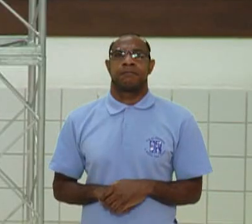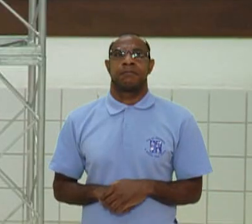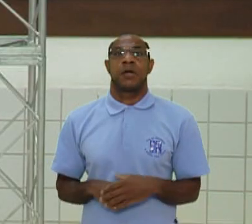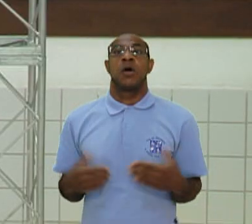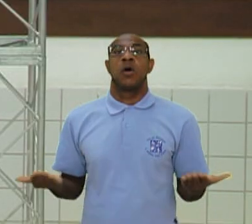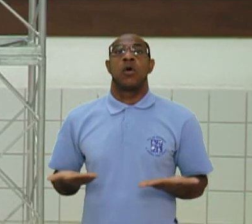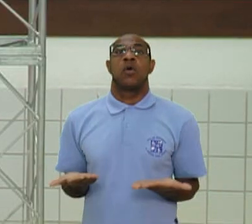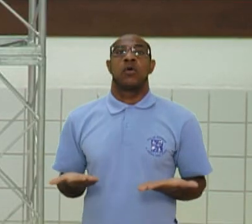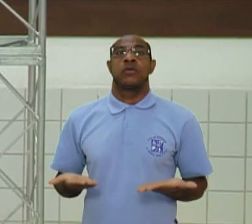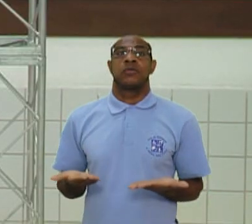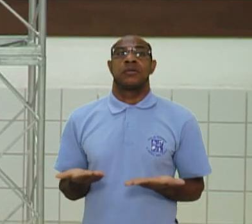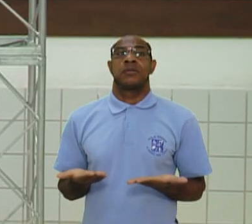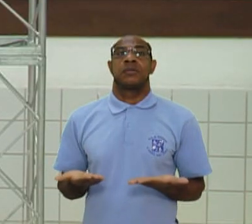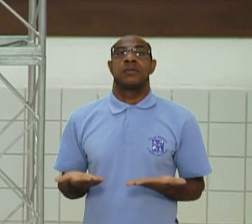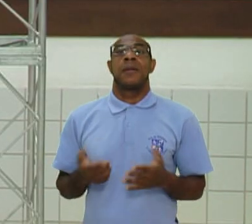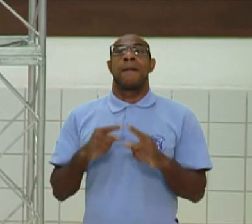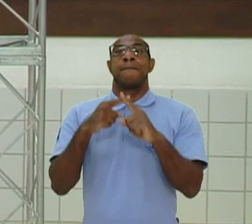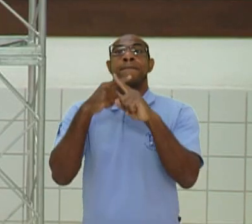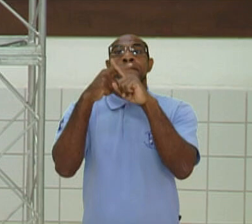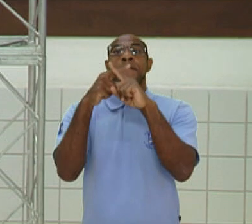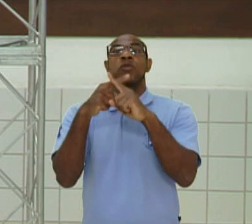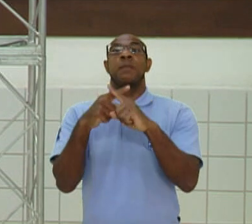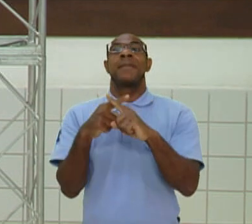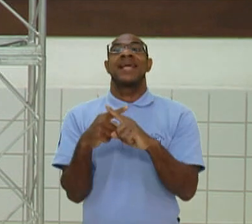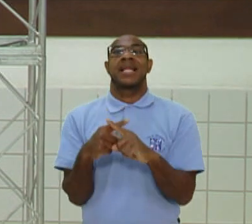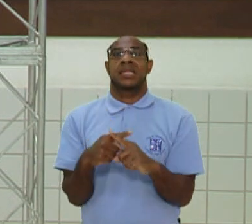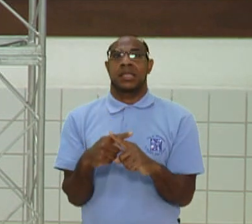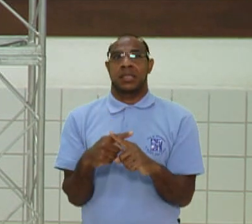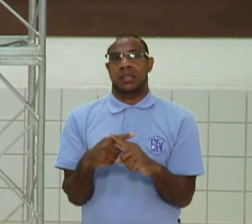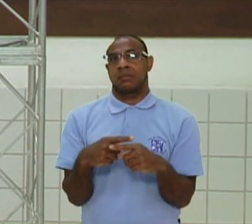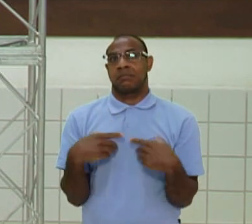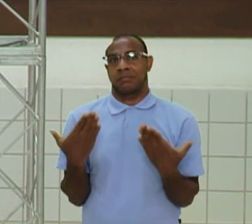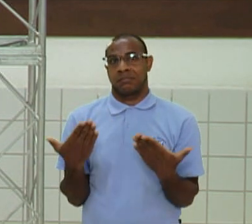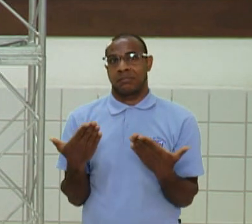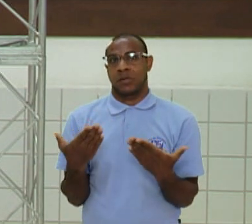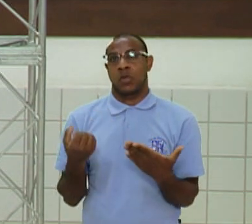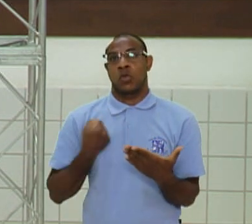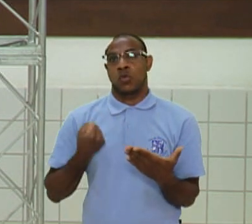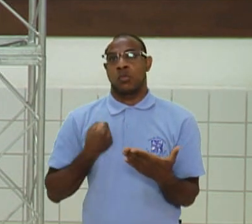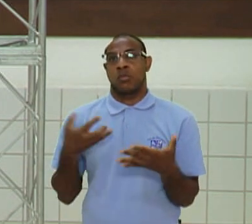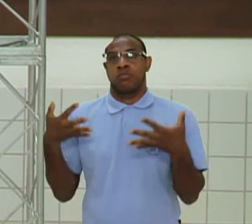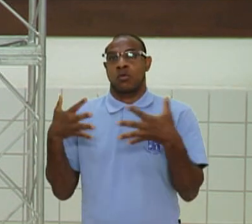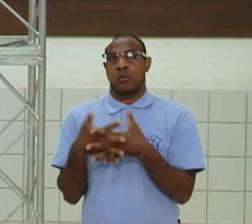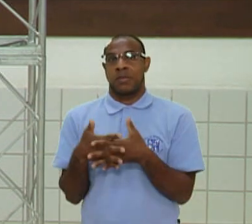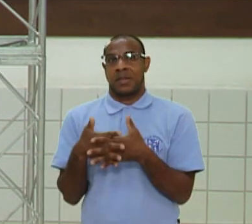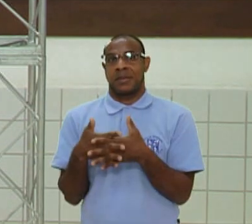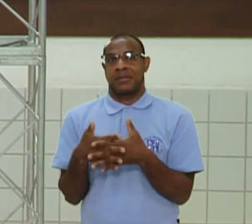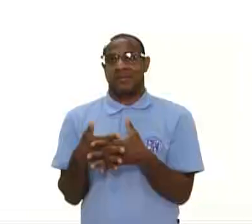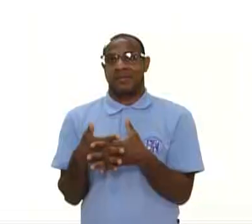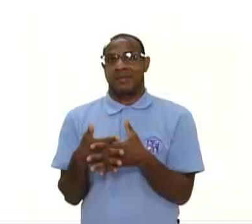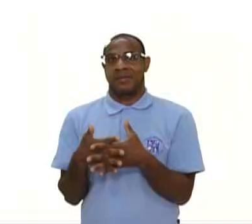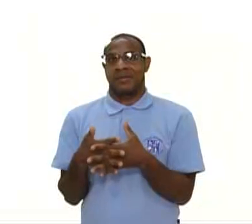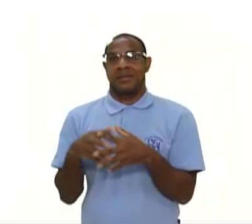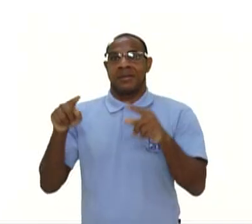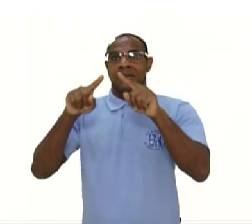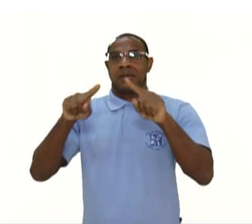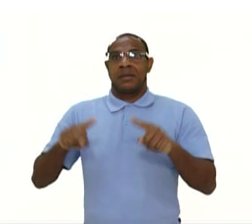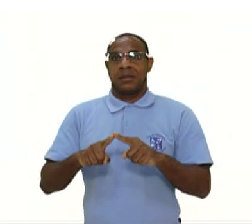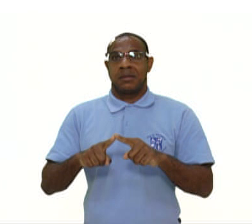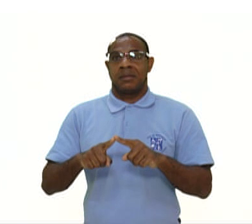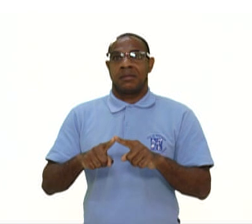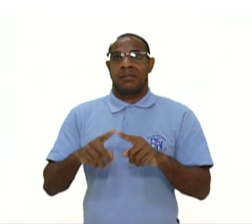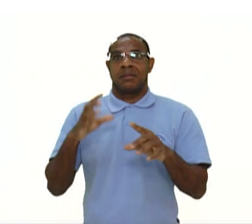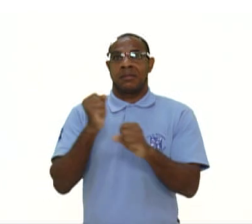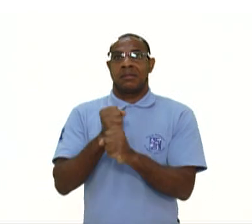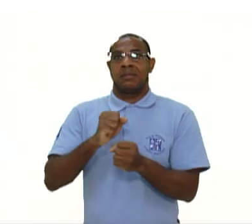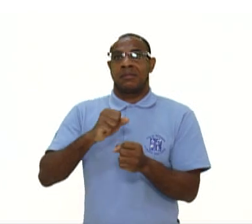Hoje trabalhamos basicamente multiplicação de complexos na forma trigonométrica. Então tá aqui.